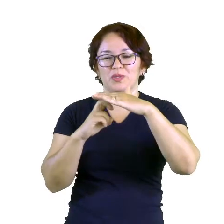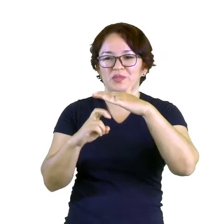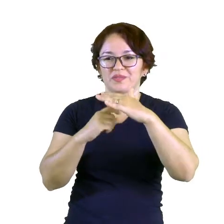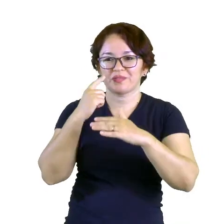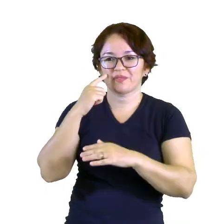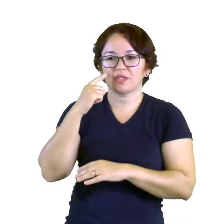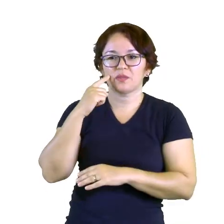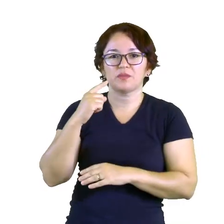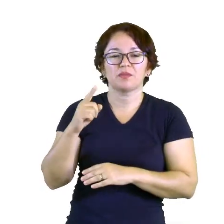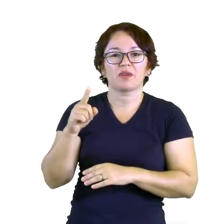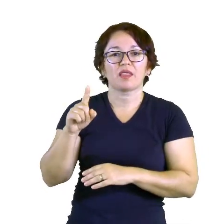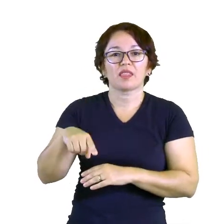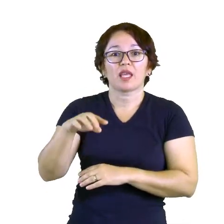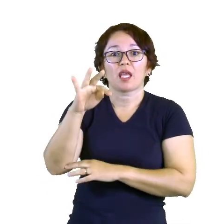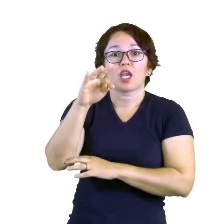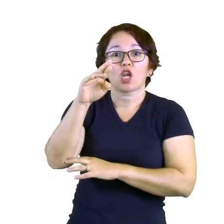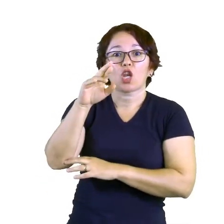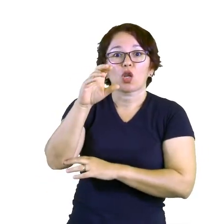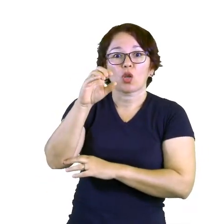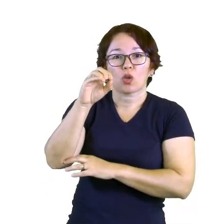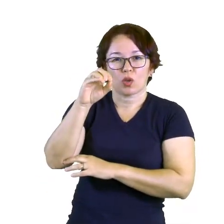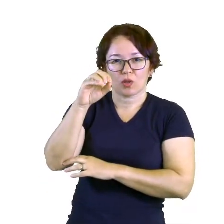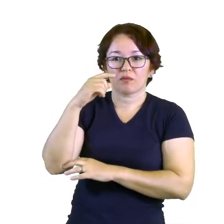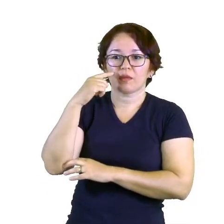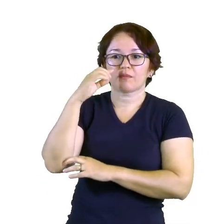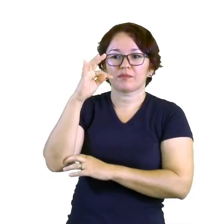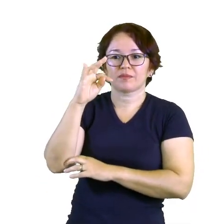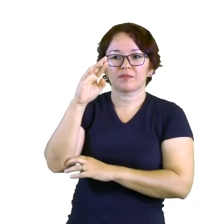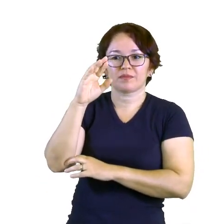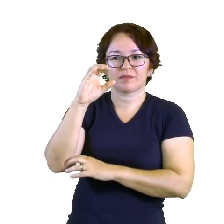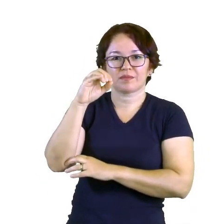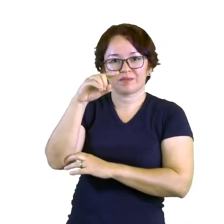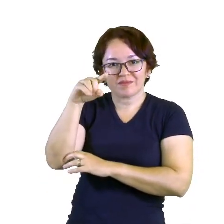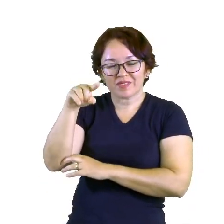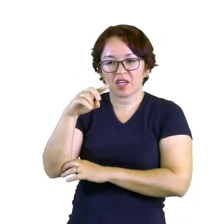sílaba tônica. Anel. Vamos chamar o anel?